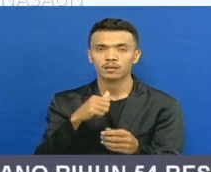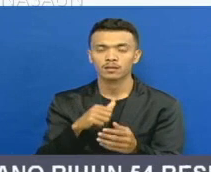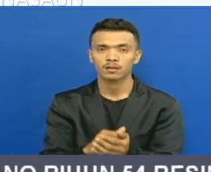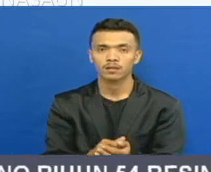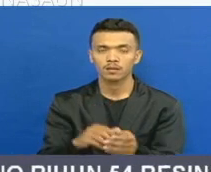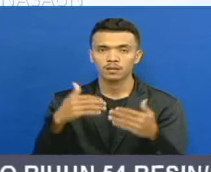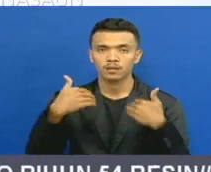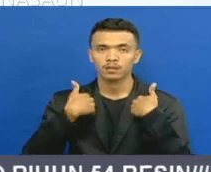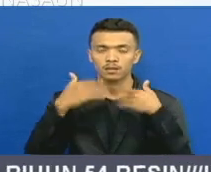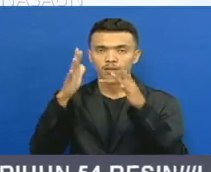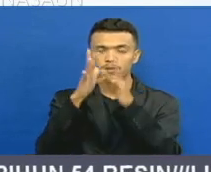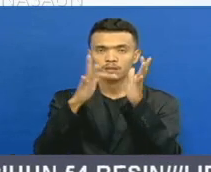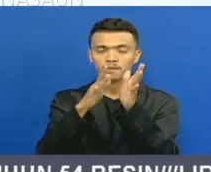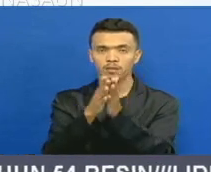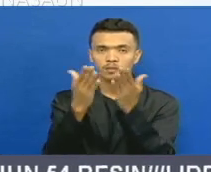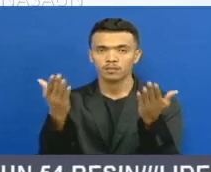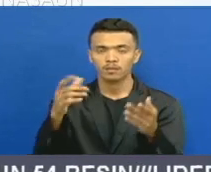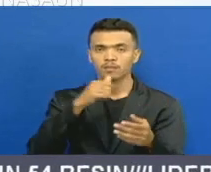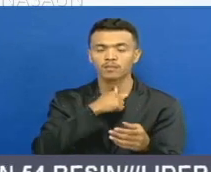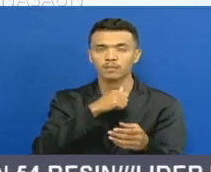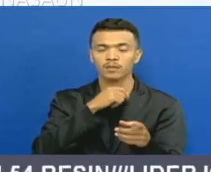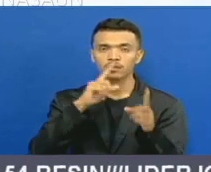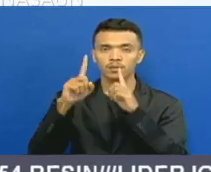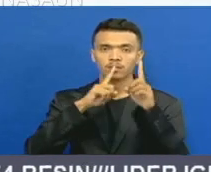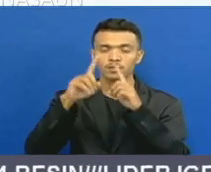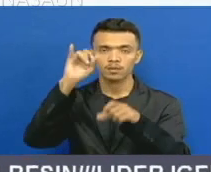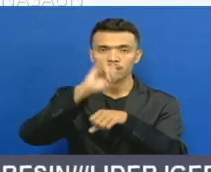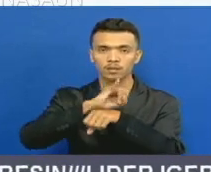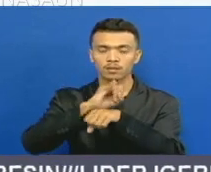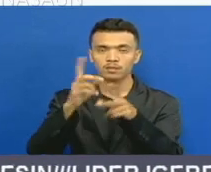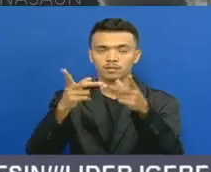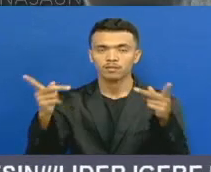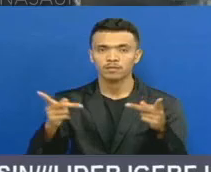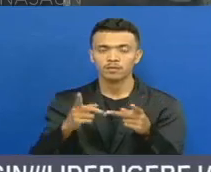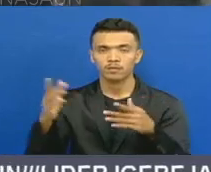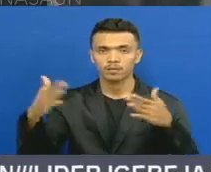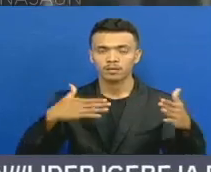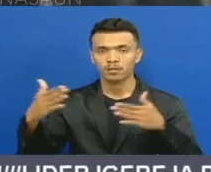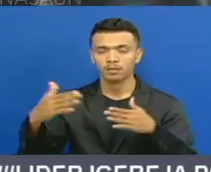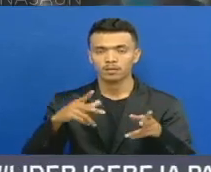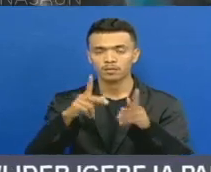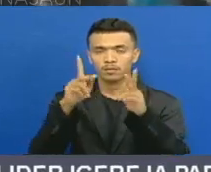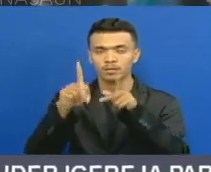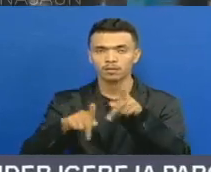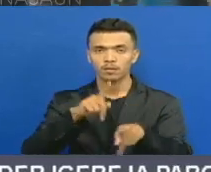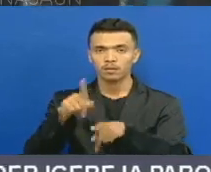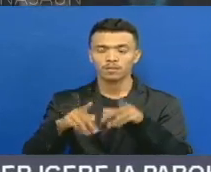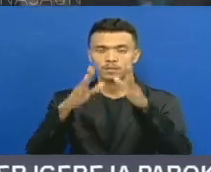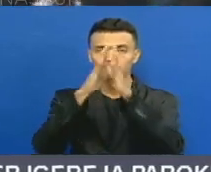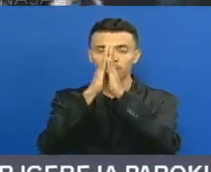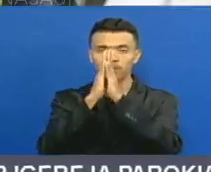E a homilia, padre Albino Marques explica, igreja no dar fatin santo hoje a libra sarane sira e oração na fatin hoje celebra sacramento